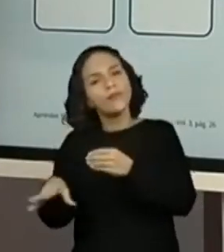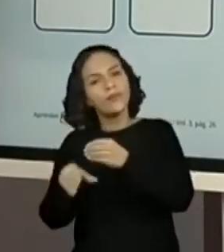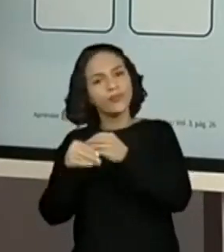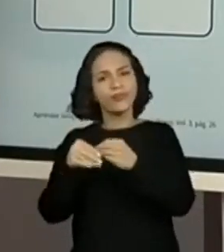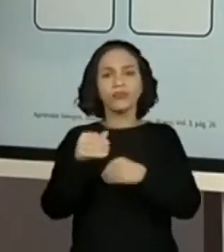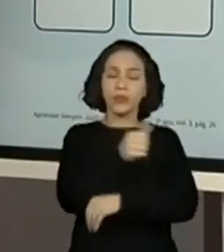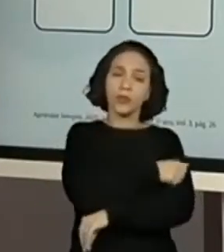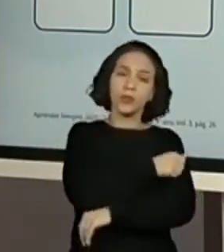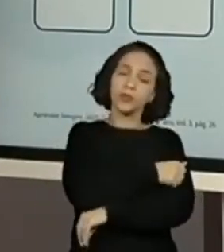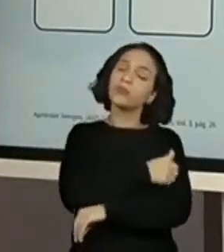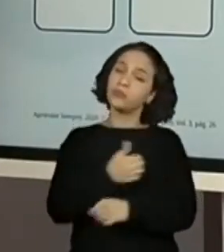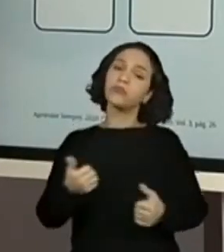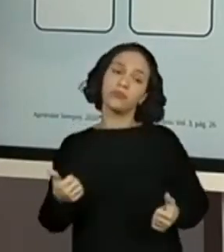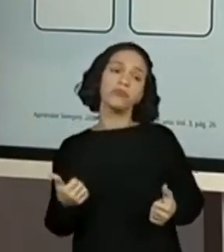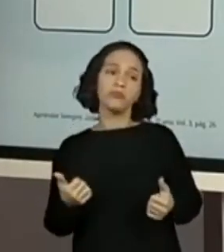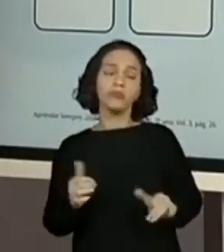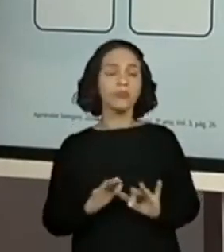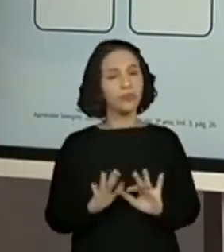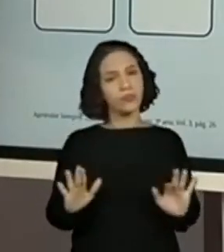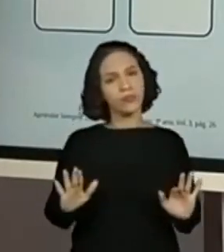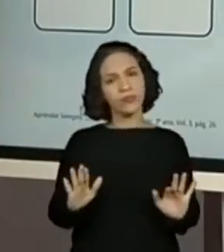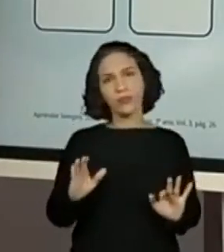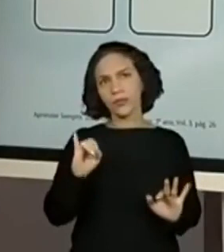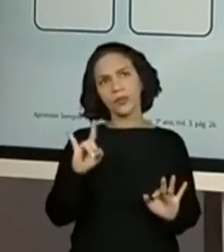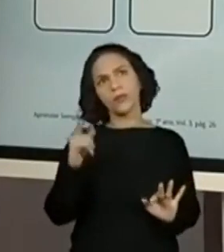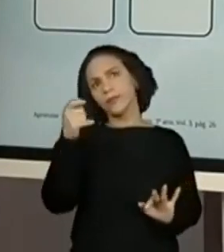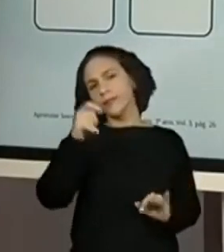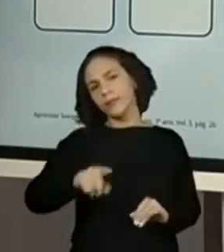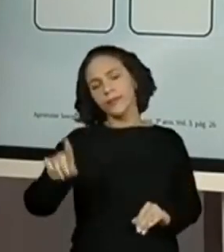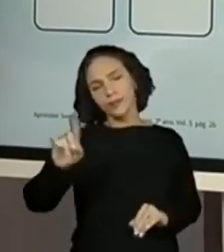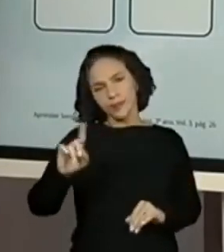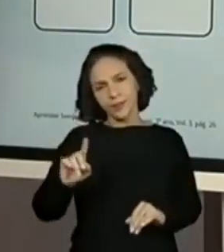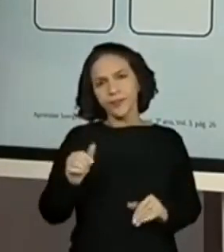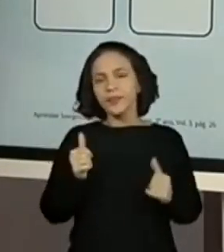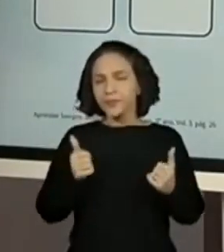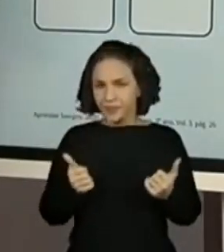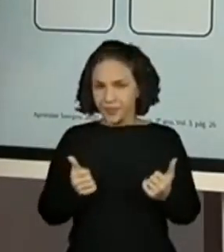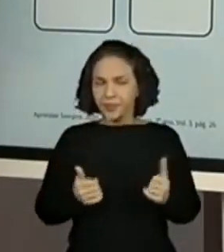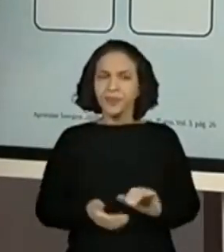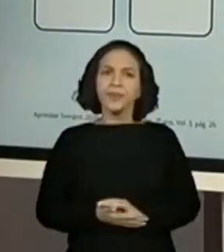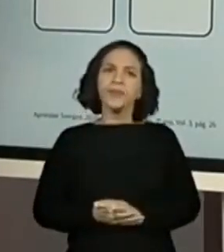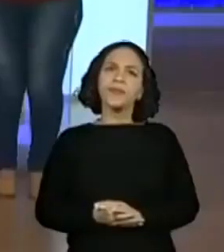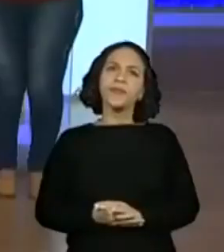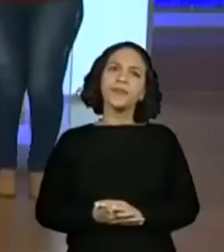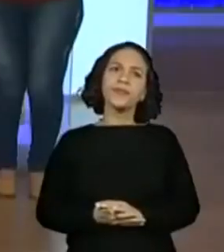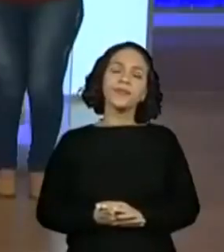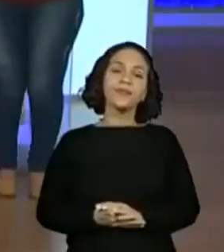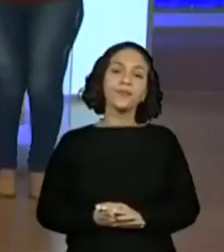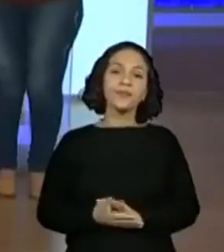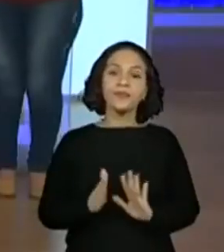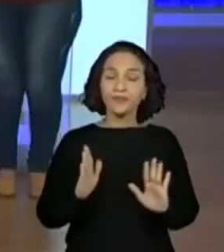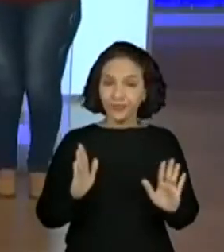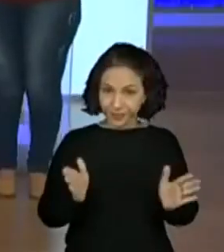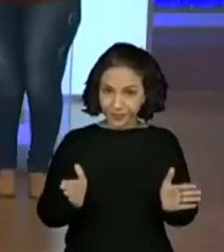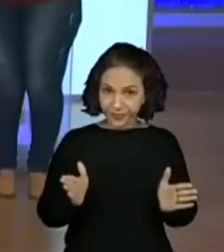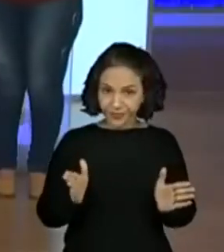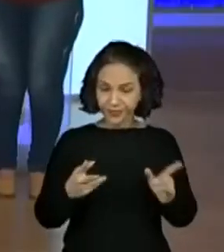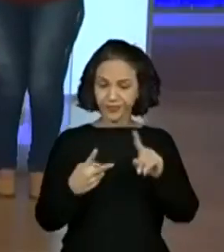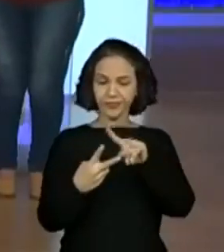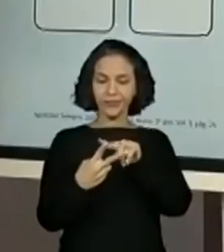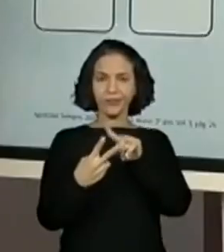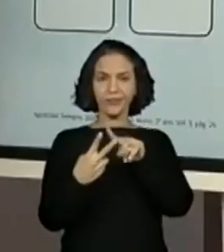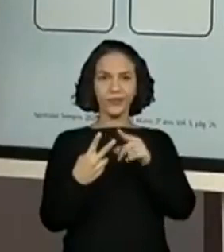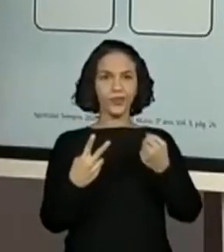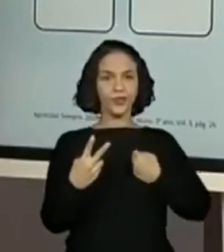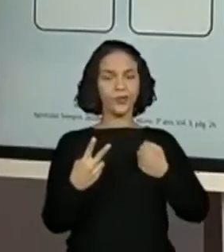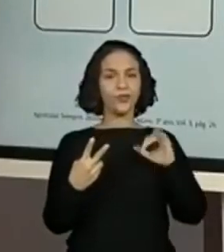que os alunos trouxeram, perfeito. Se não, não tem problema também, tá bom? Já ditei dois